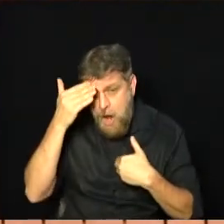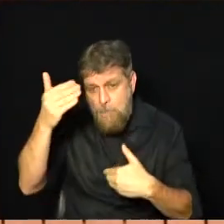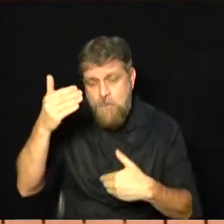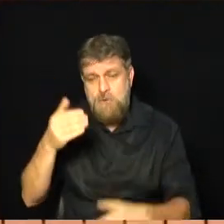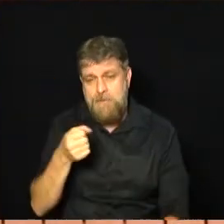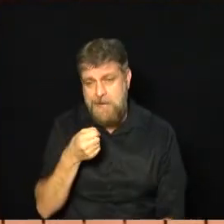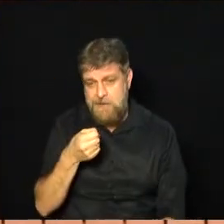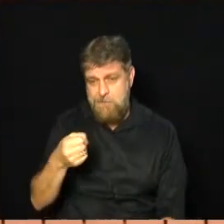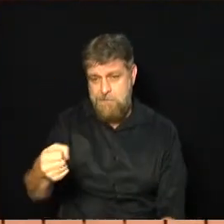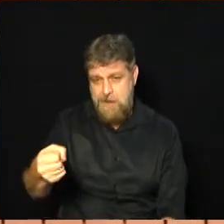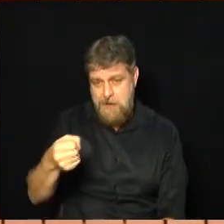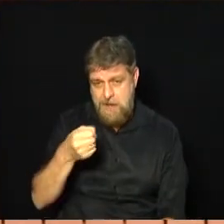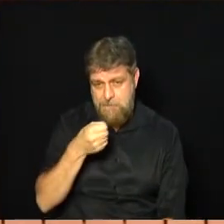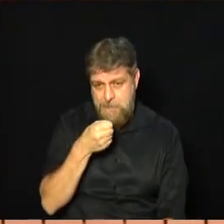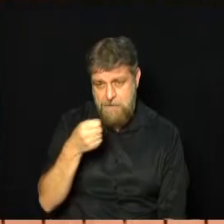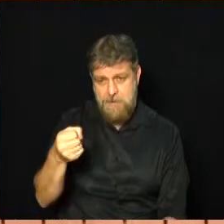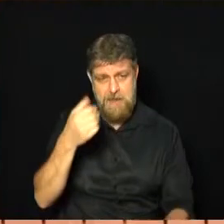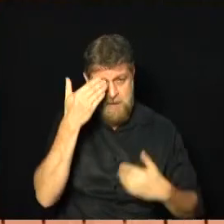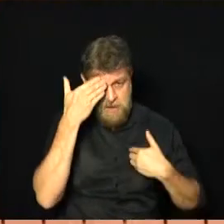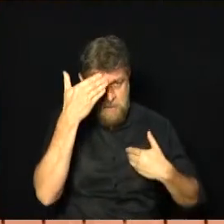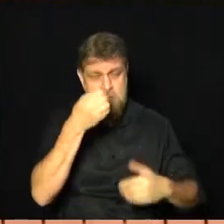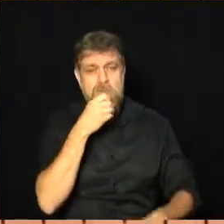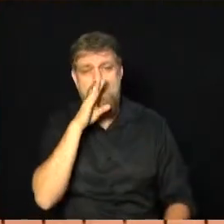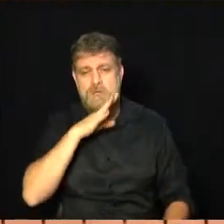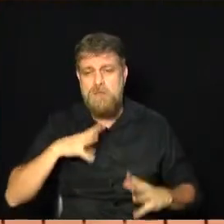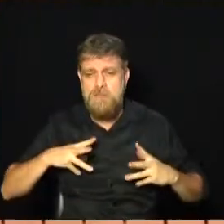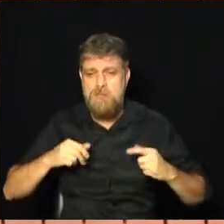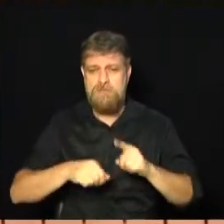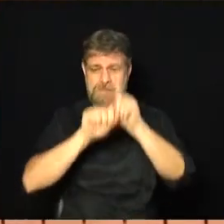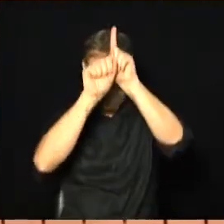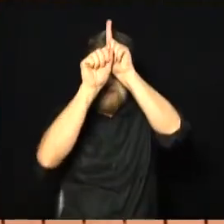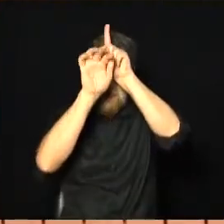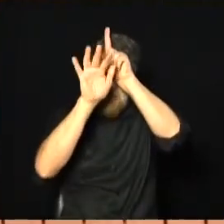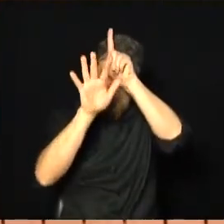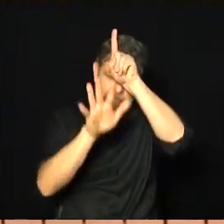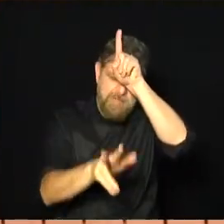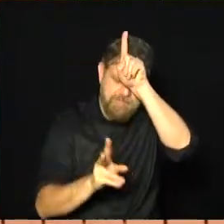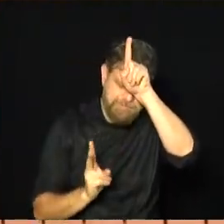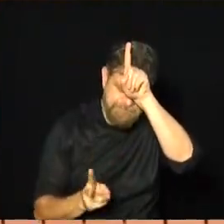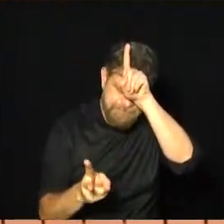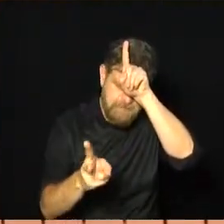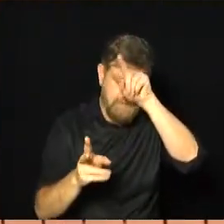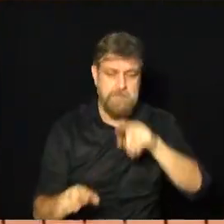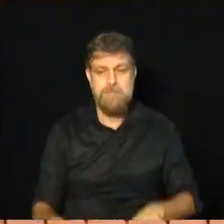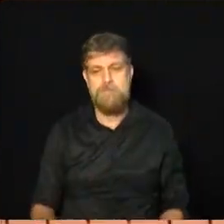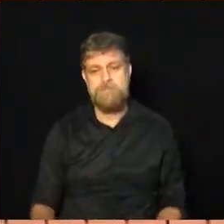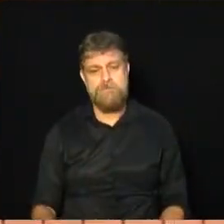entrevista. Eu que agradeço, uma boa tarde a todos e que Deus continue nos abençoando muito.